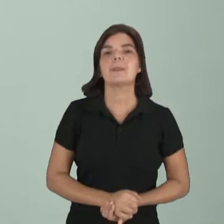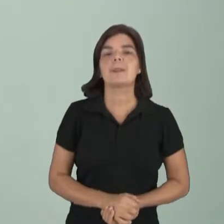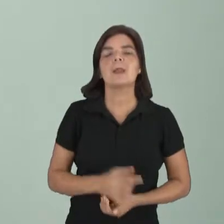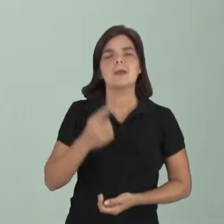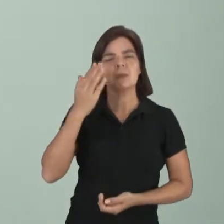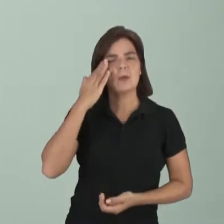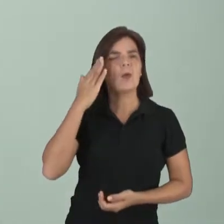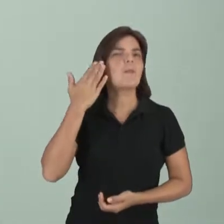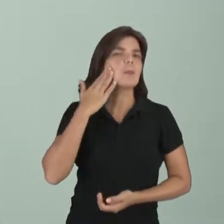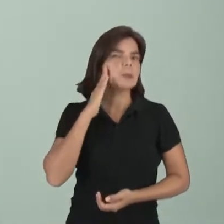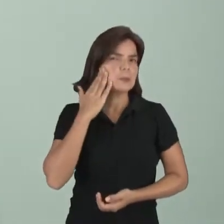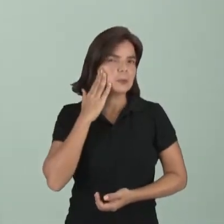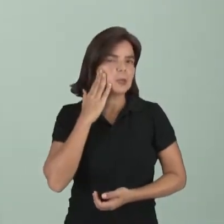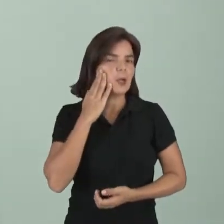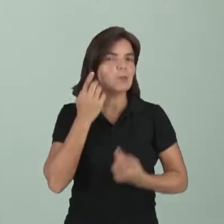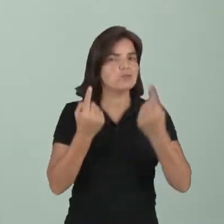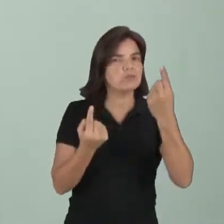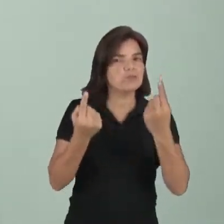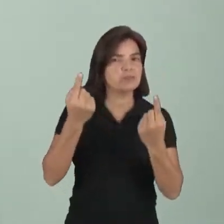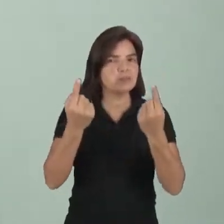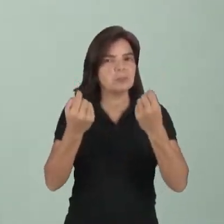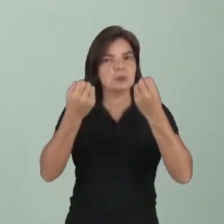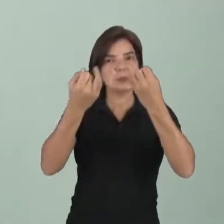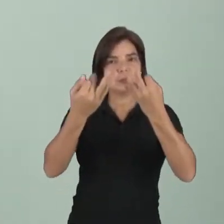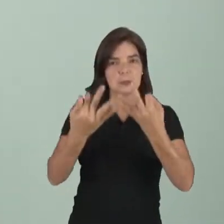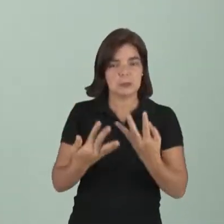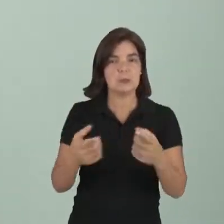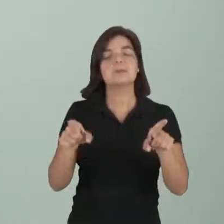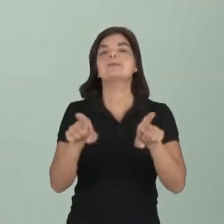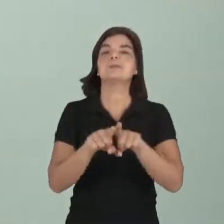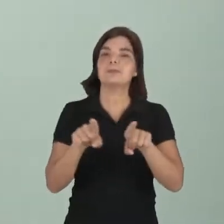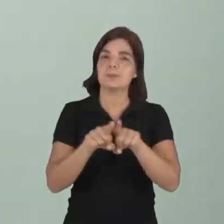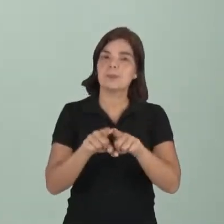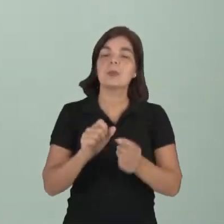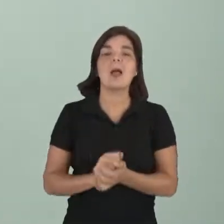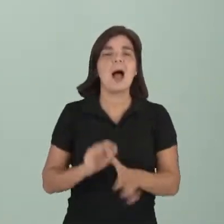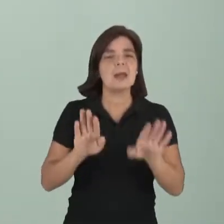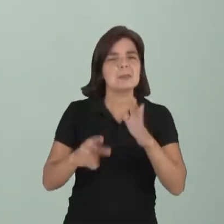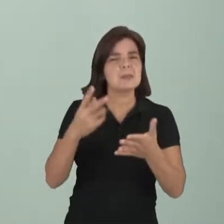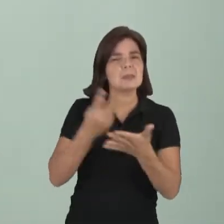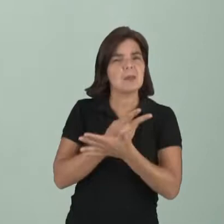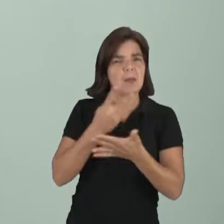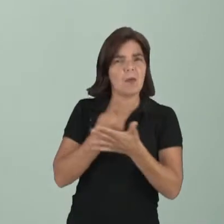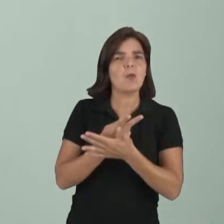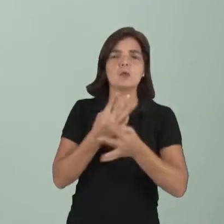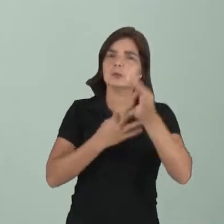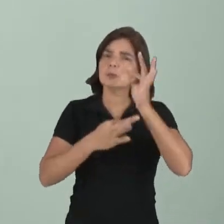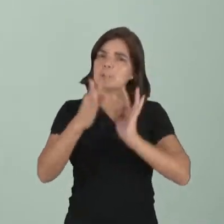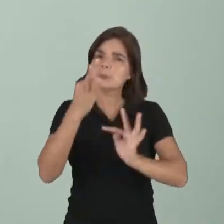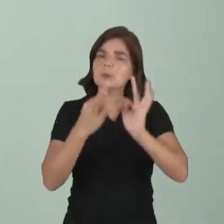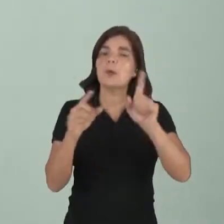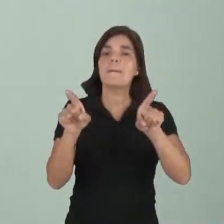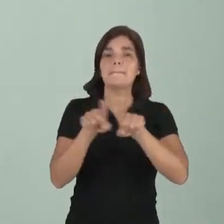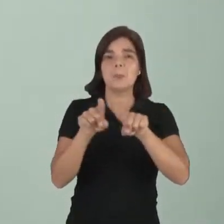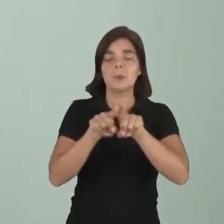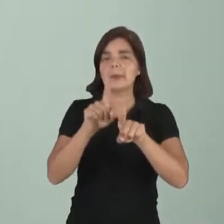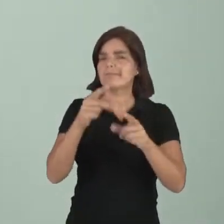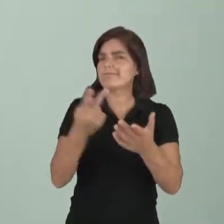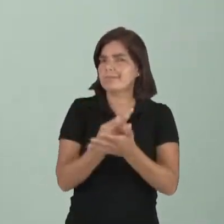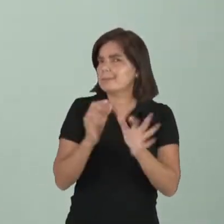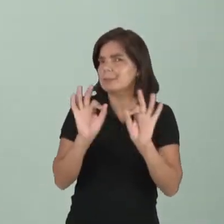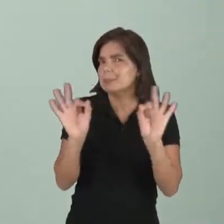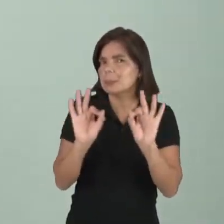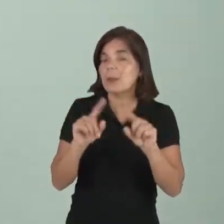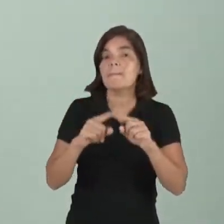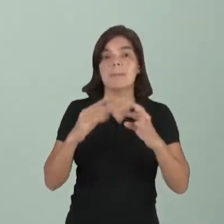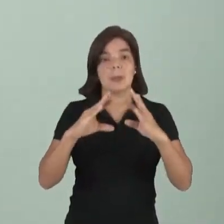para ter uma noção e distinguir um pouco esse conceito errôneo que a gente tem de tecnologia, que na verdade não é errado. É